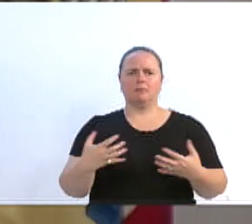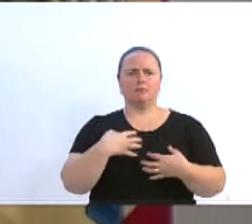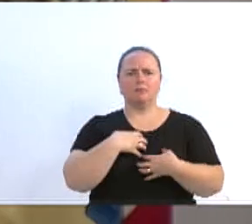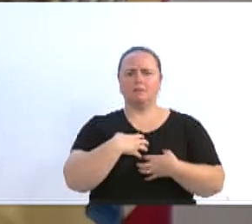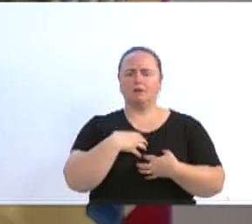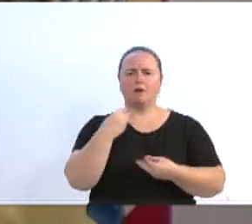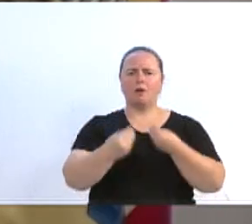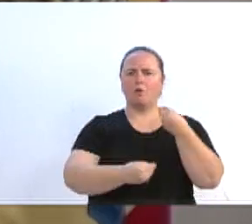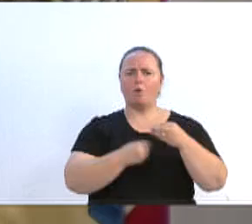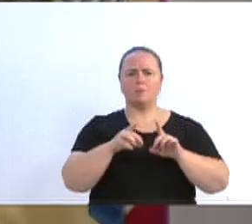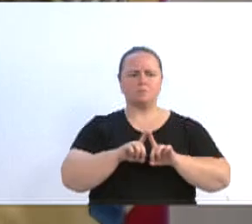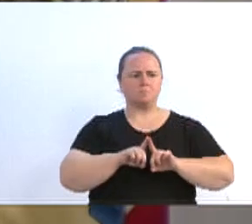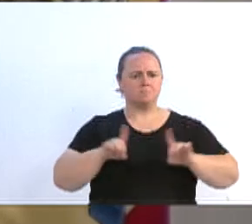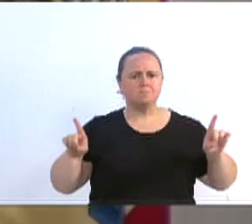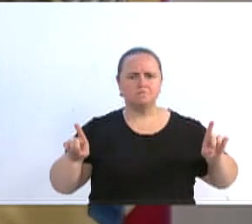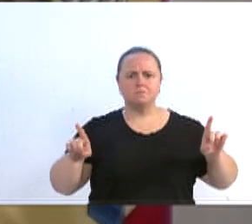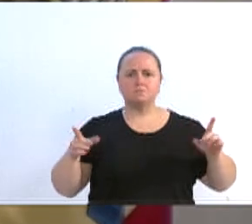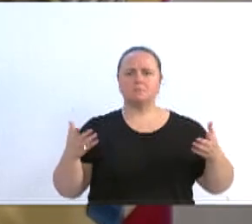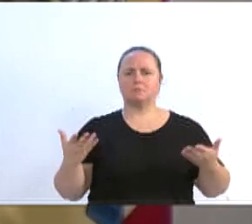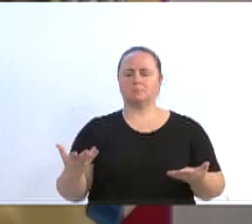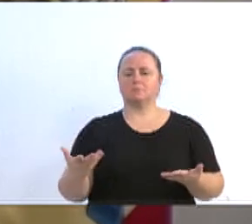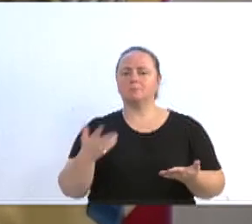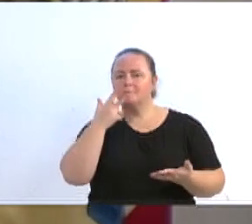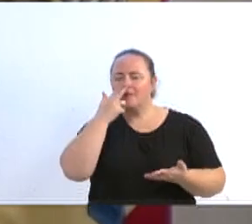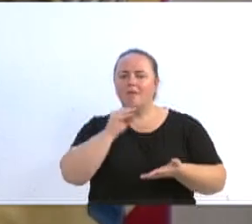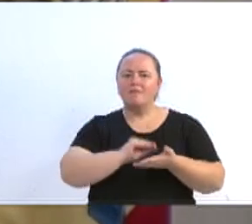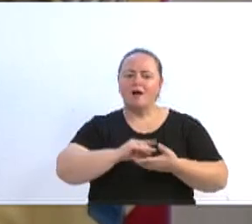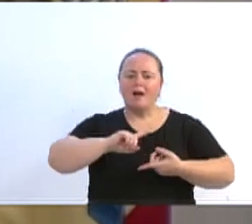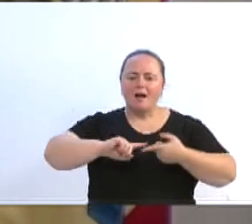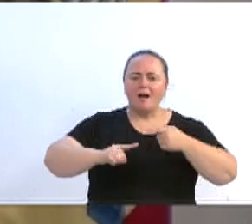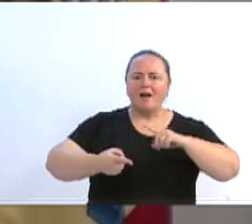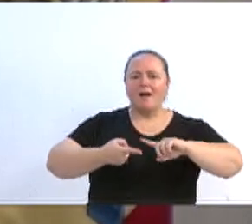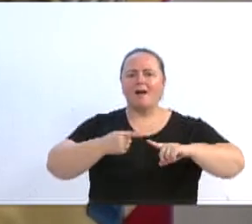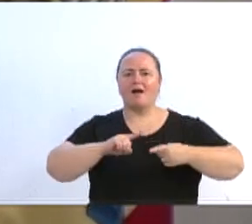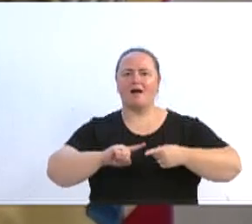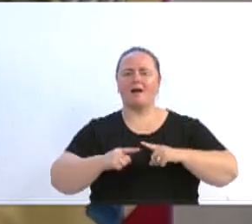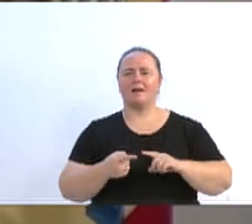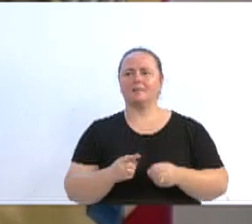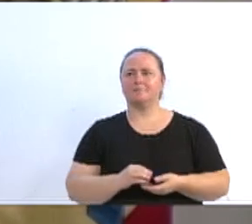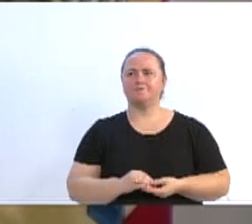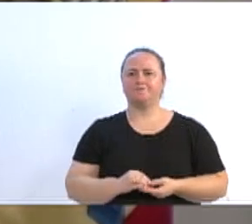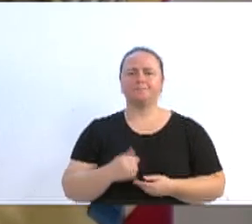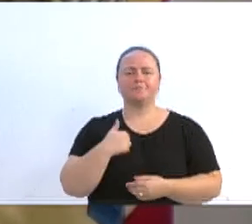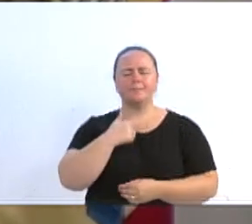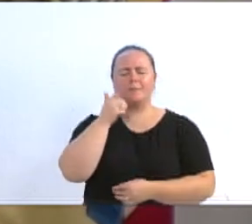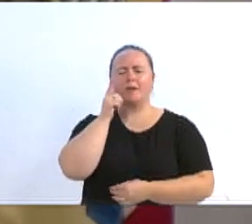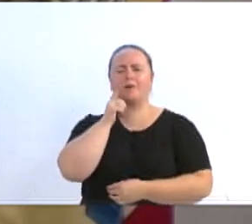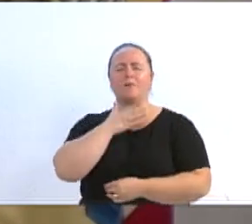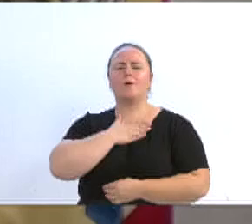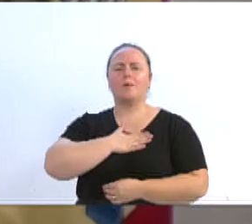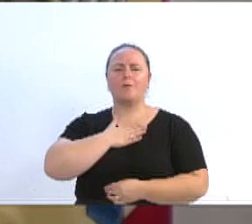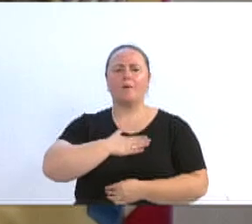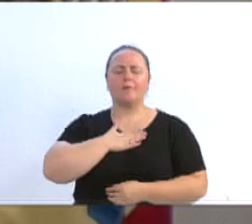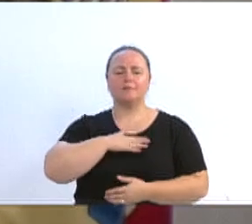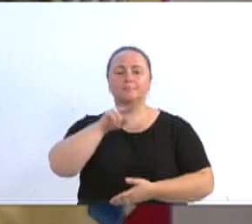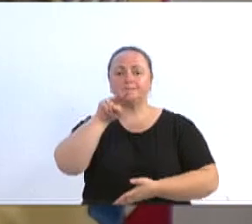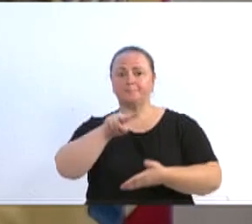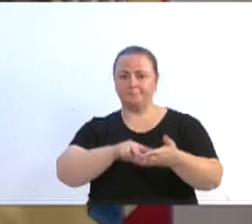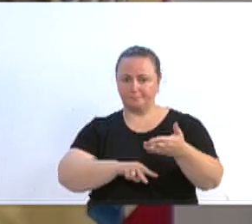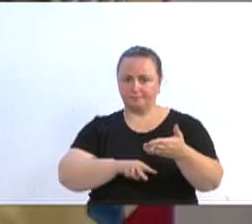os lados. E algumas vezes, a gente tem acesso a muita informação, e eu gosto de ler os